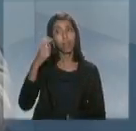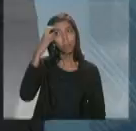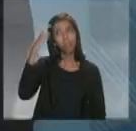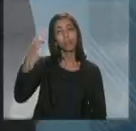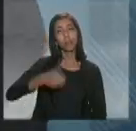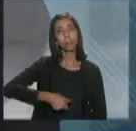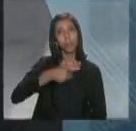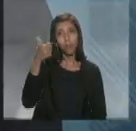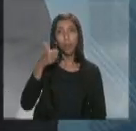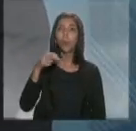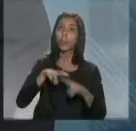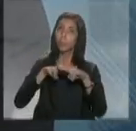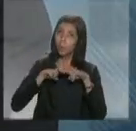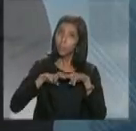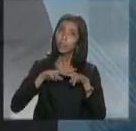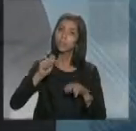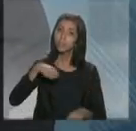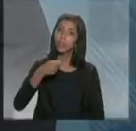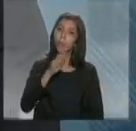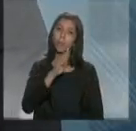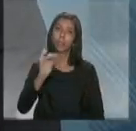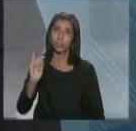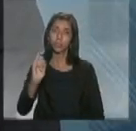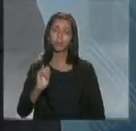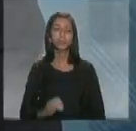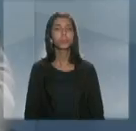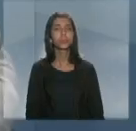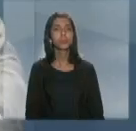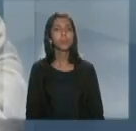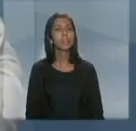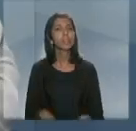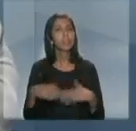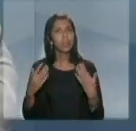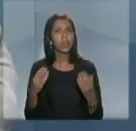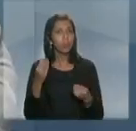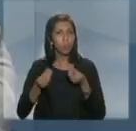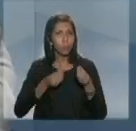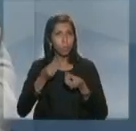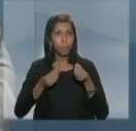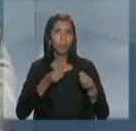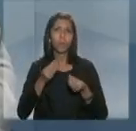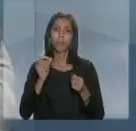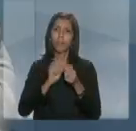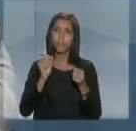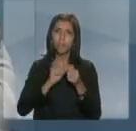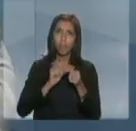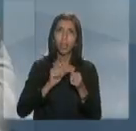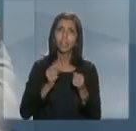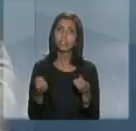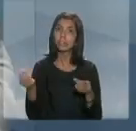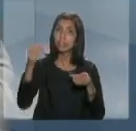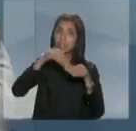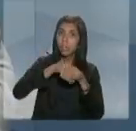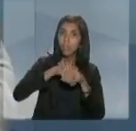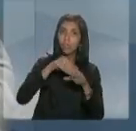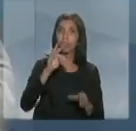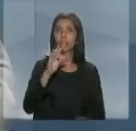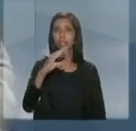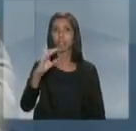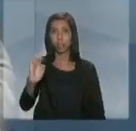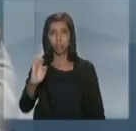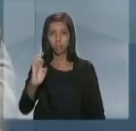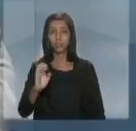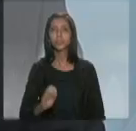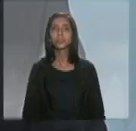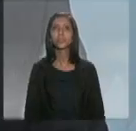de inteligência. Por isso o termo Business Intelligence. Raul, e como é que essa ferramenta está sendo difundida dentro do